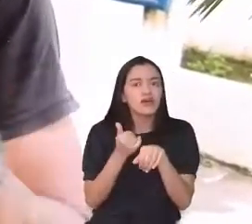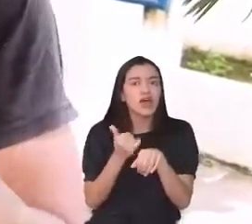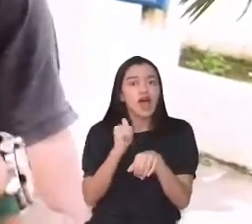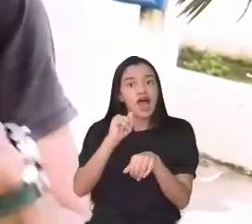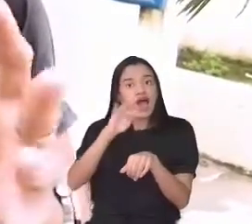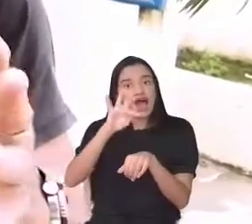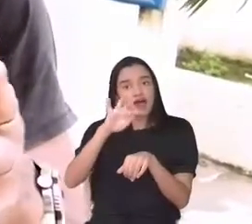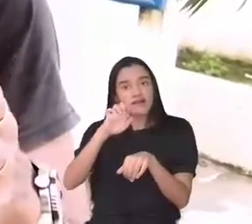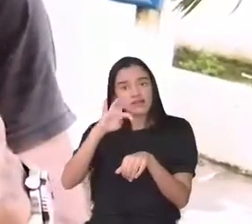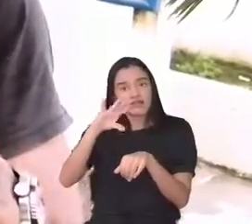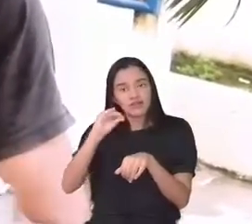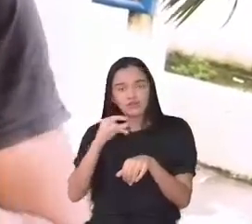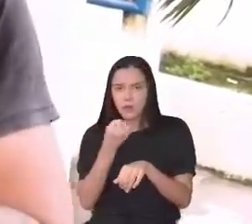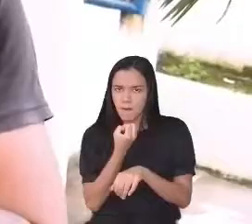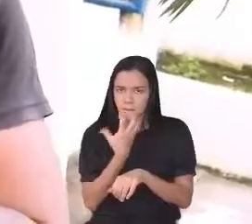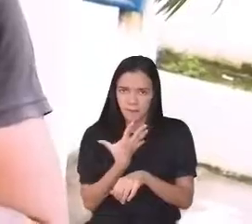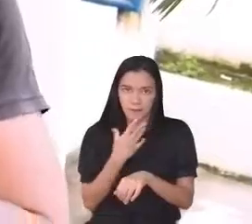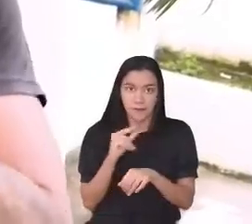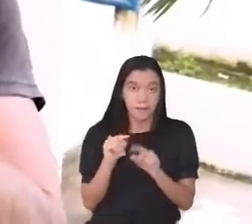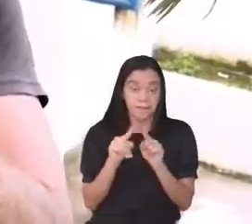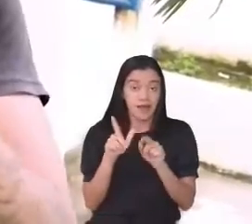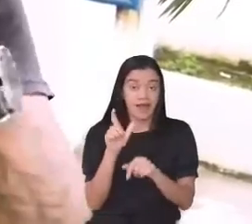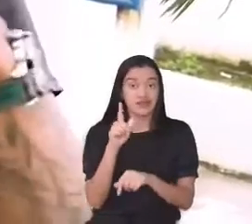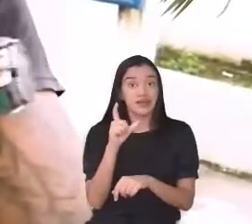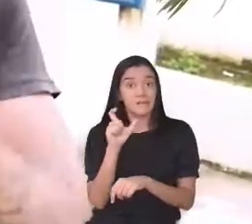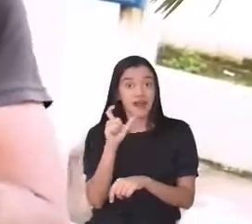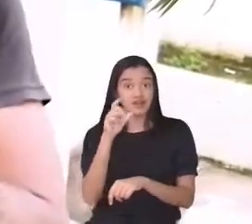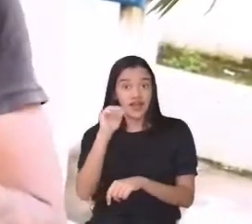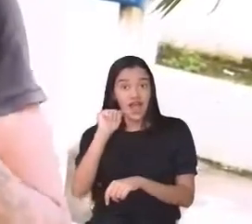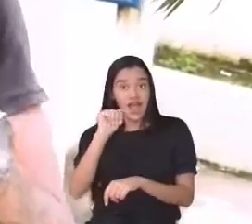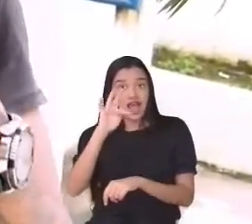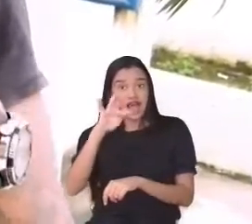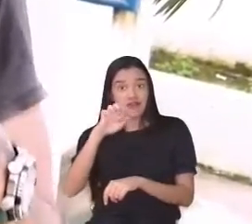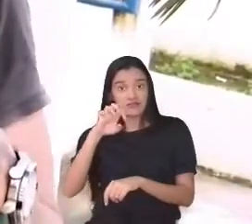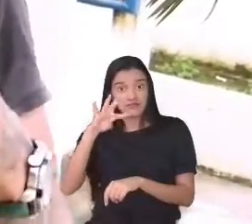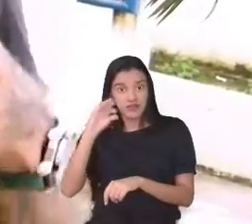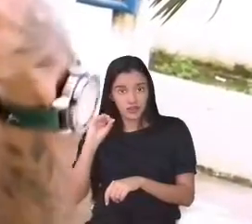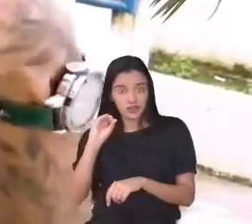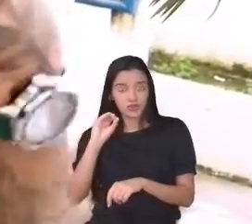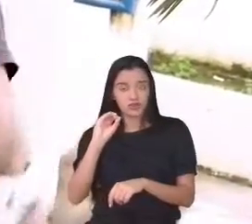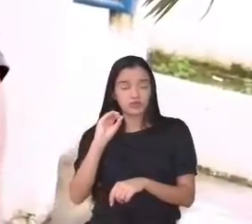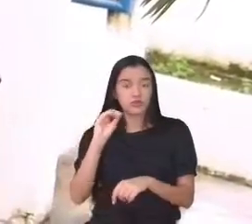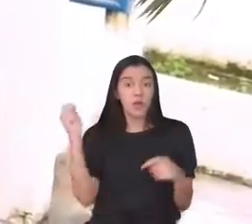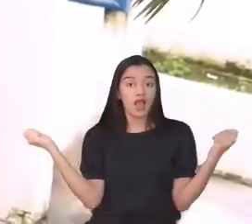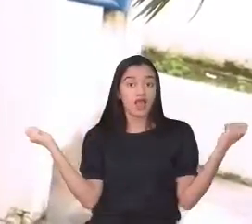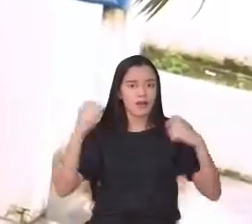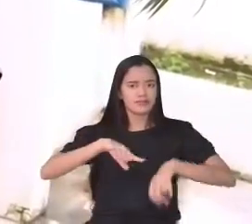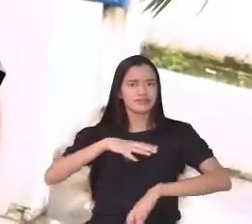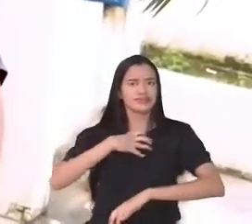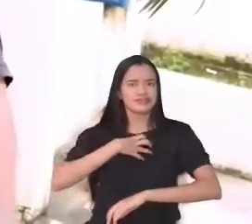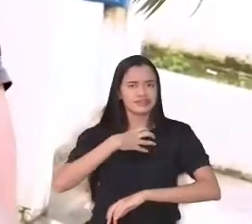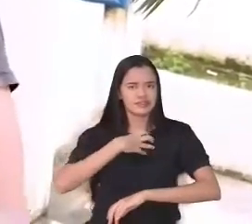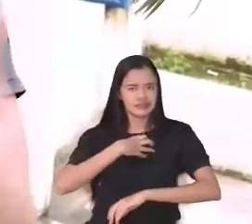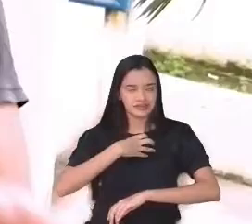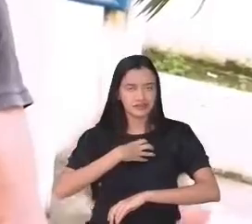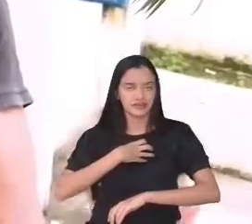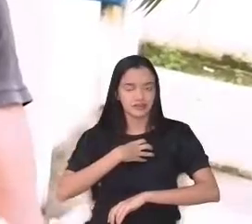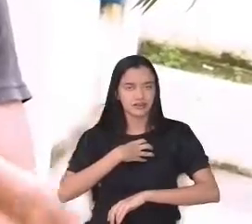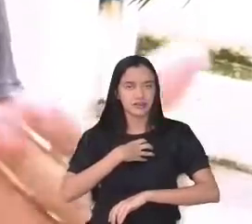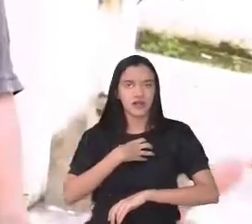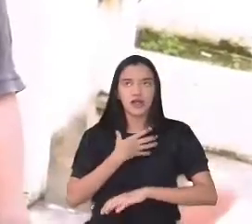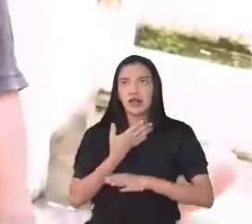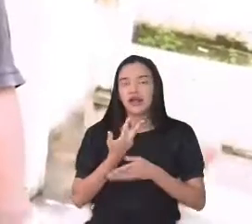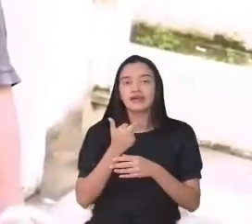Afeto não é só bom, que quando se fala a palavra afeto, afeto não. O afeto é a capacidade de sentir. E pode